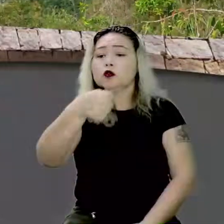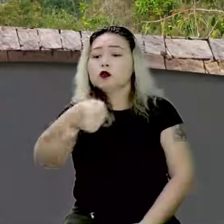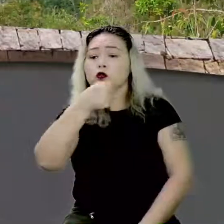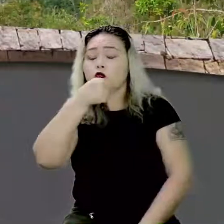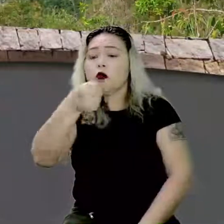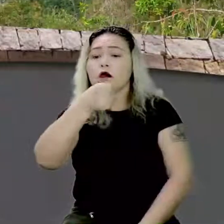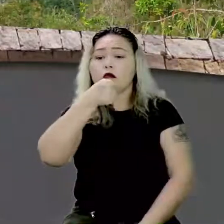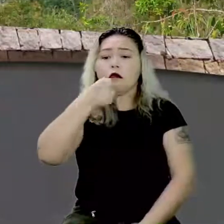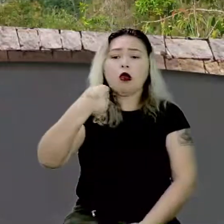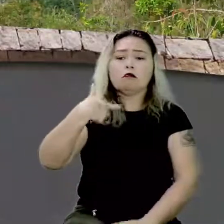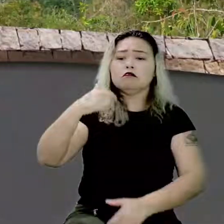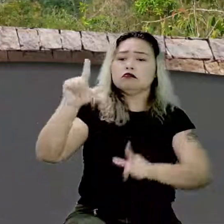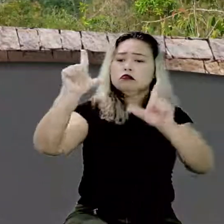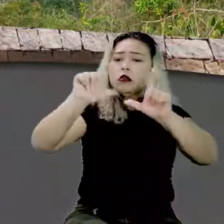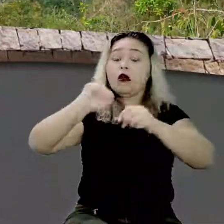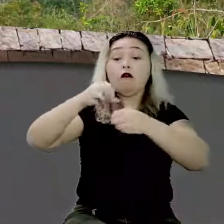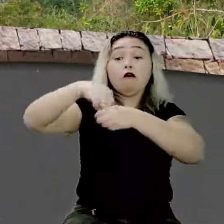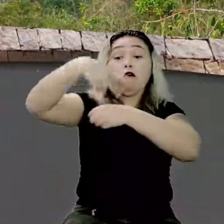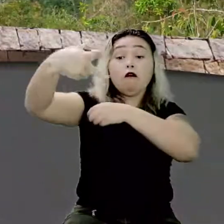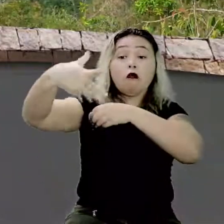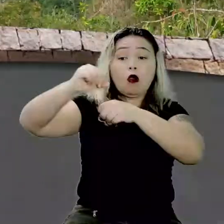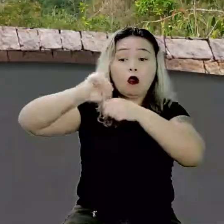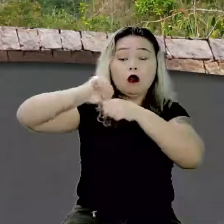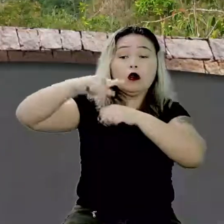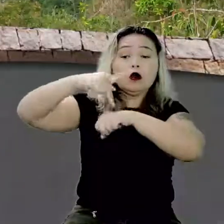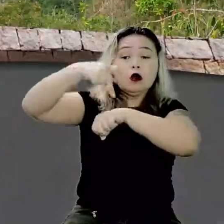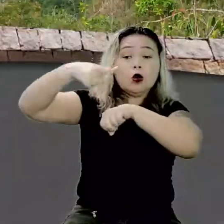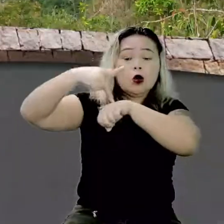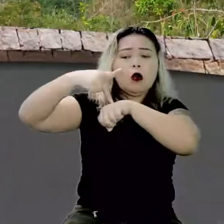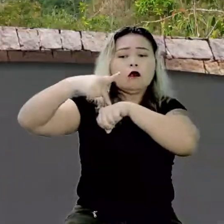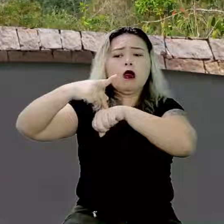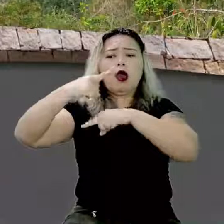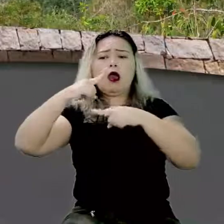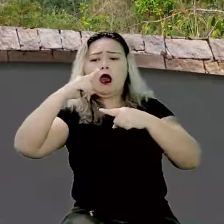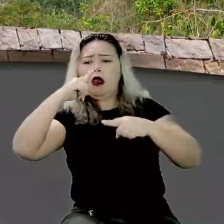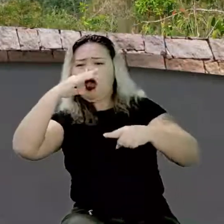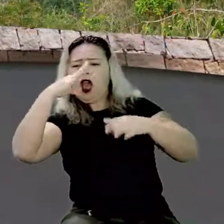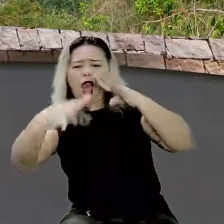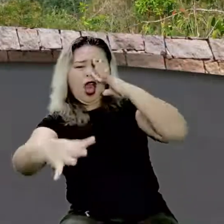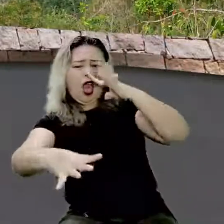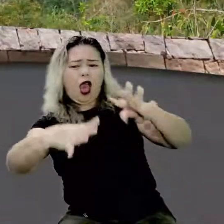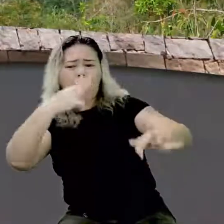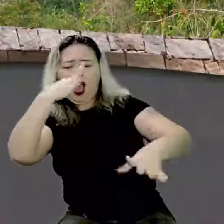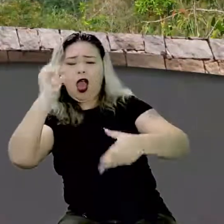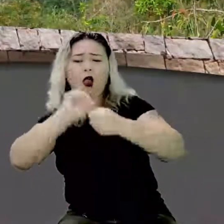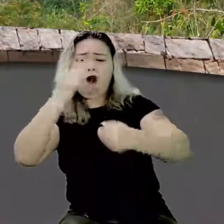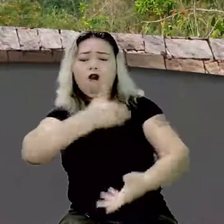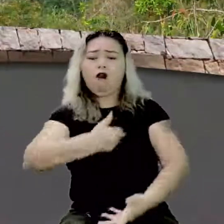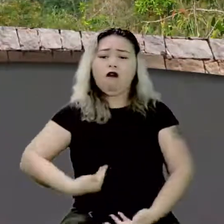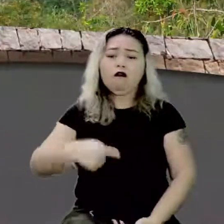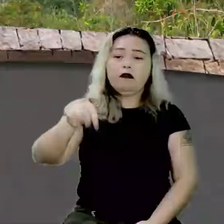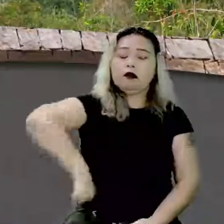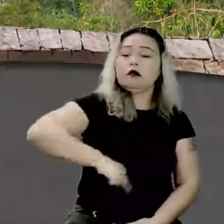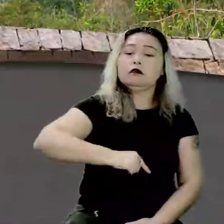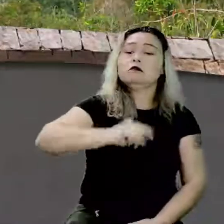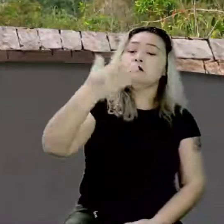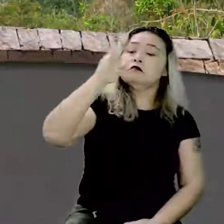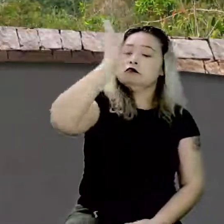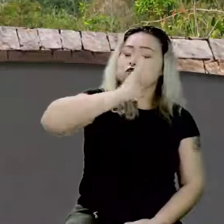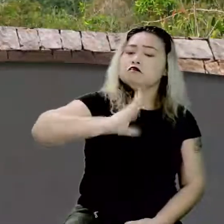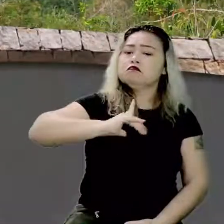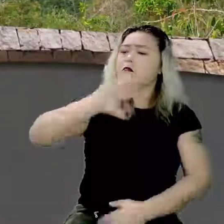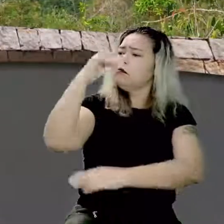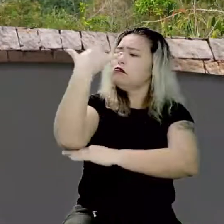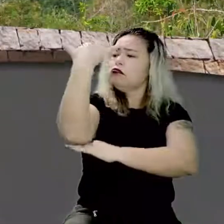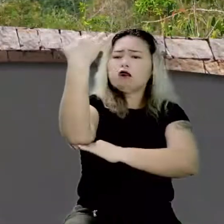jornalistas, a imprensa internacional vivia condenando o governo brasileiro, dizendo que a gente estava queimando a